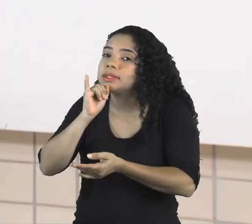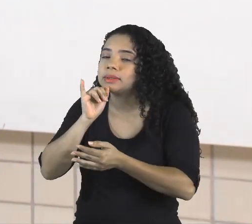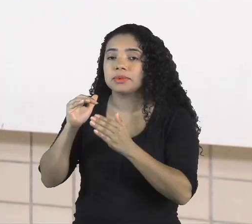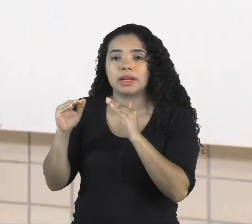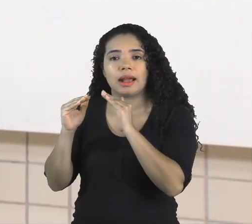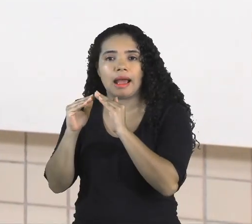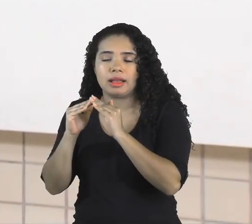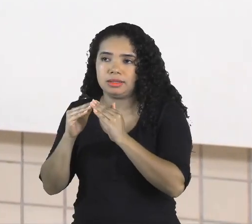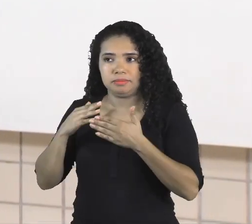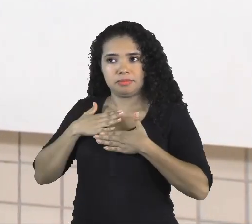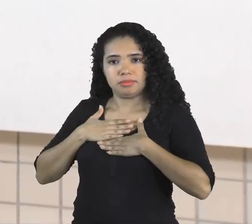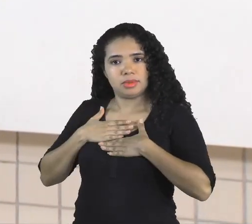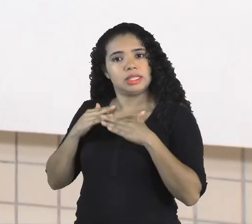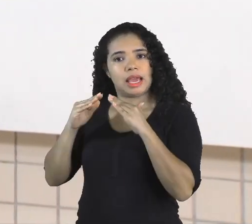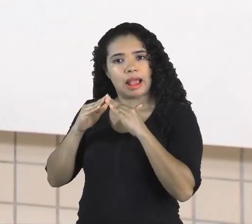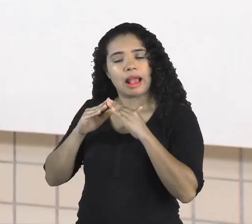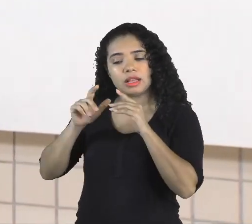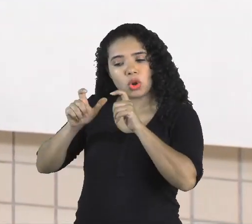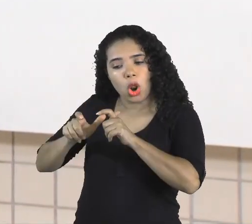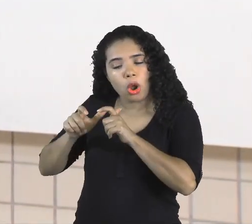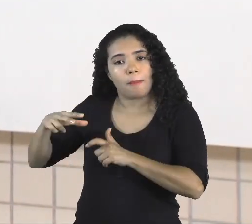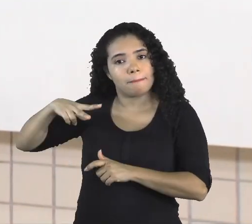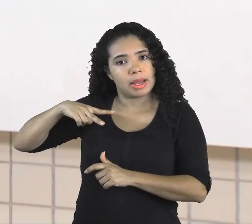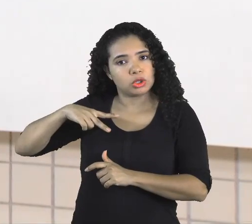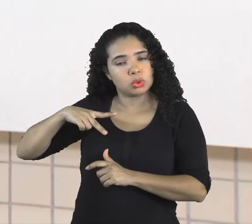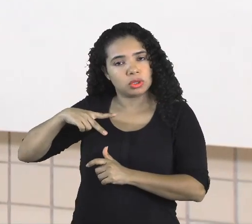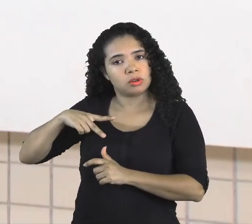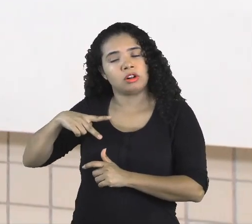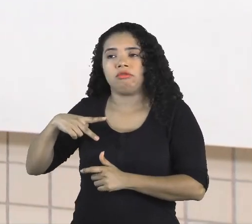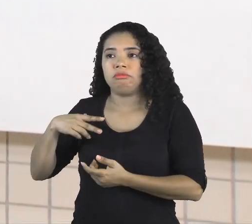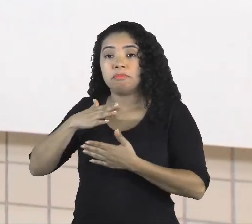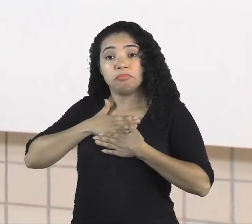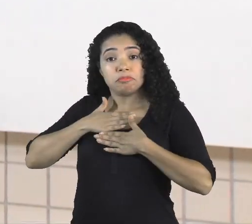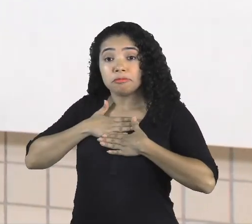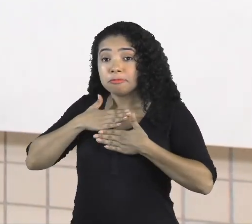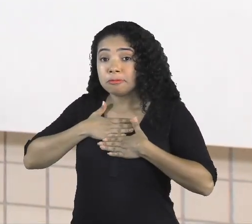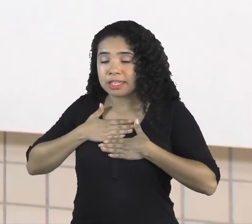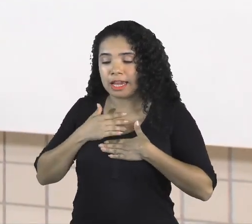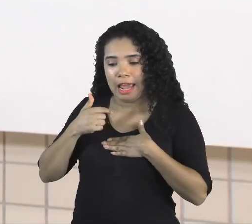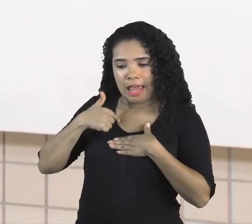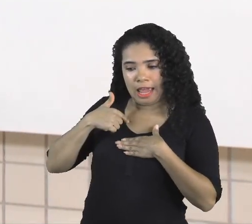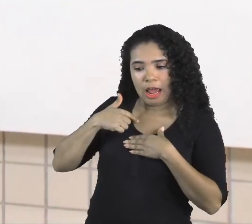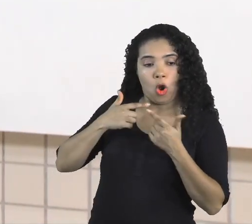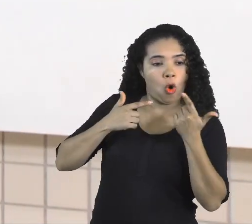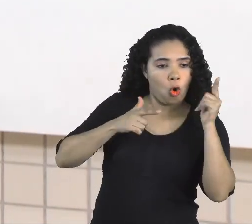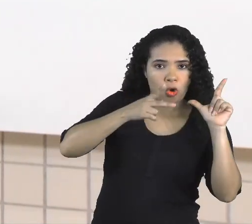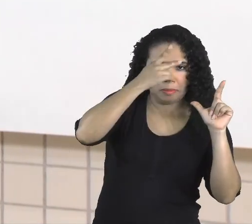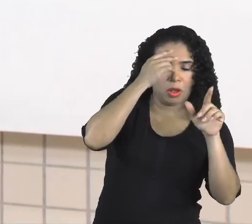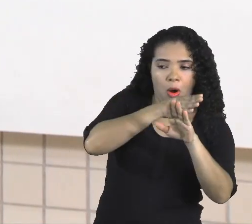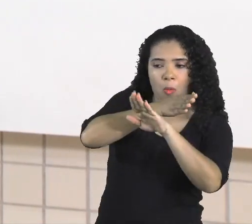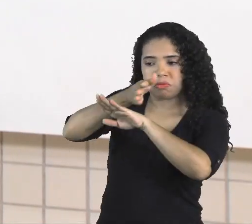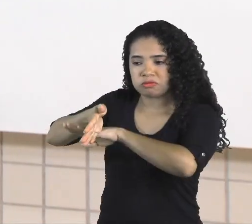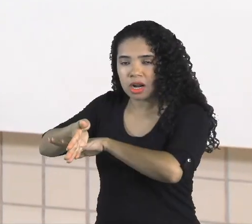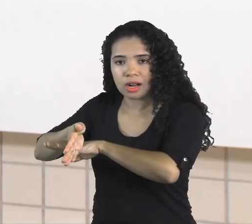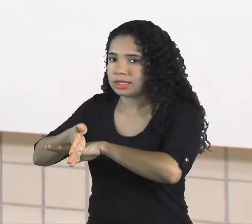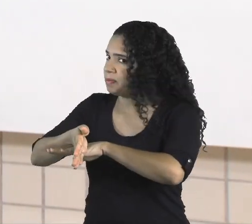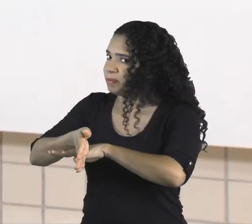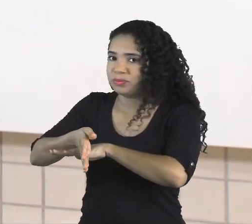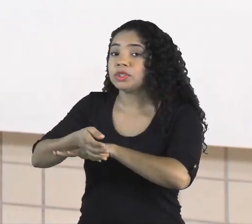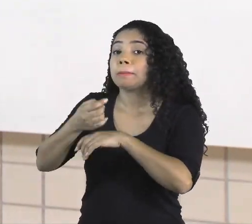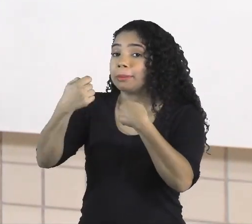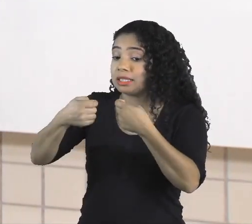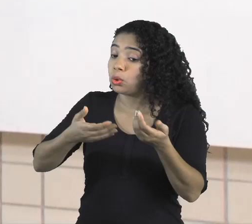A sua casa é um espaço privado, ela é sua. Eu não posso entrar lá, a não ser que seja convidado, certo?